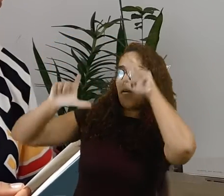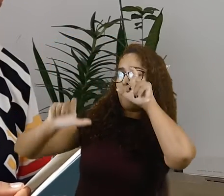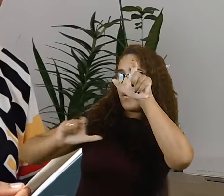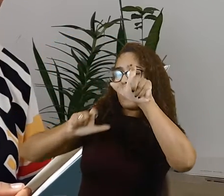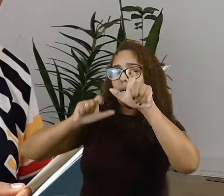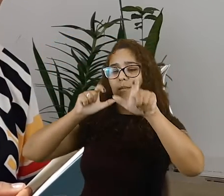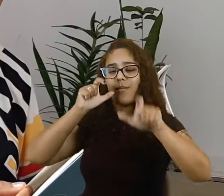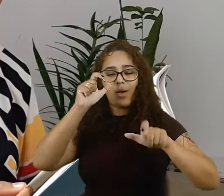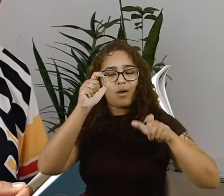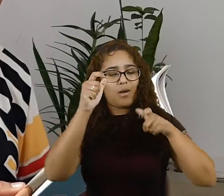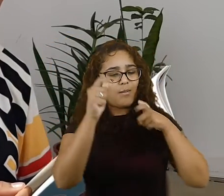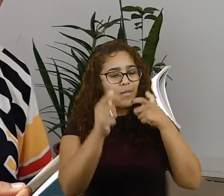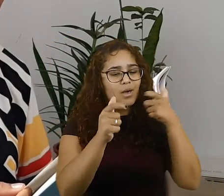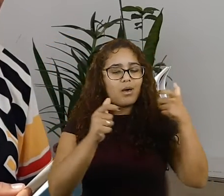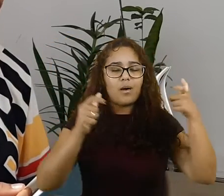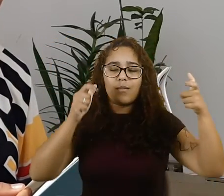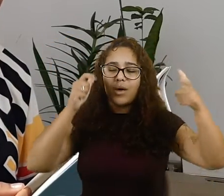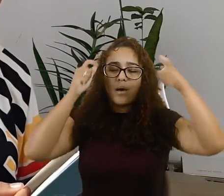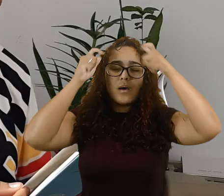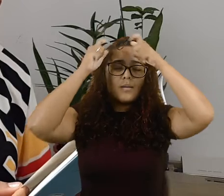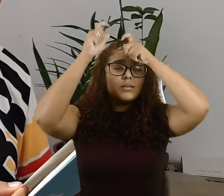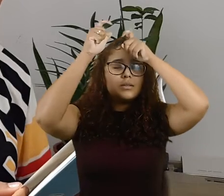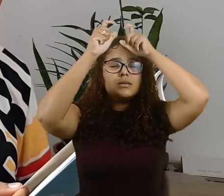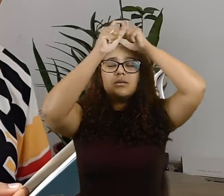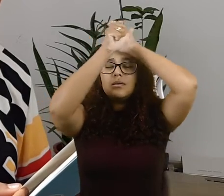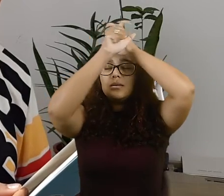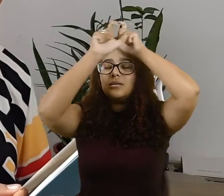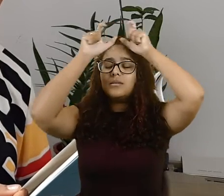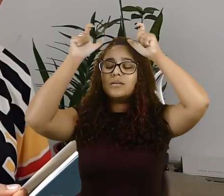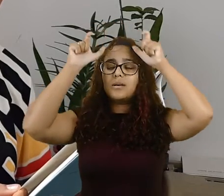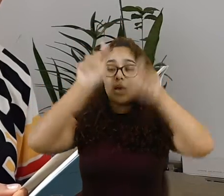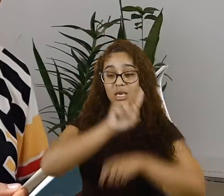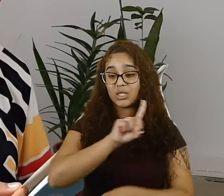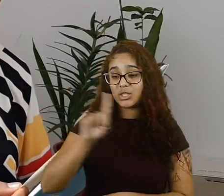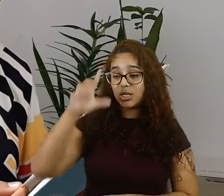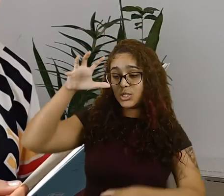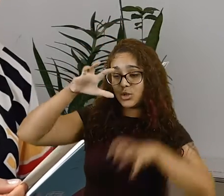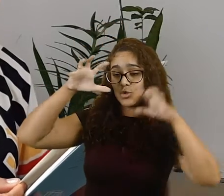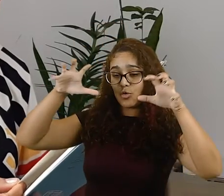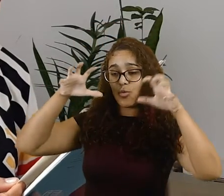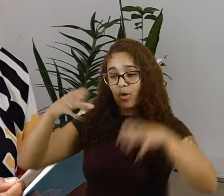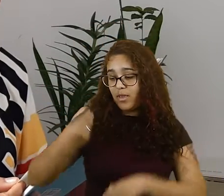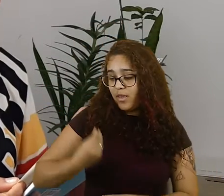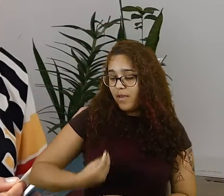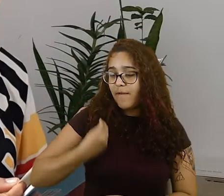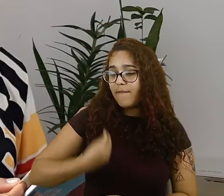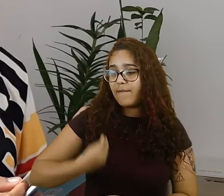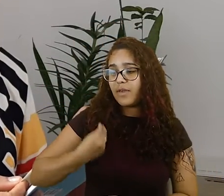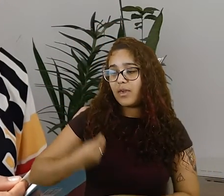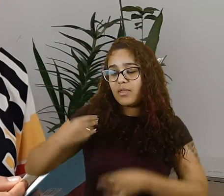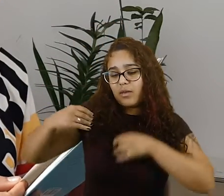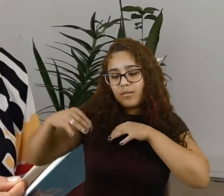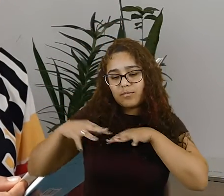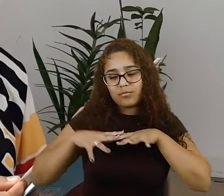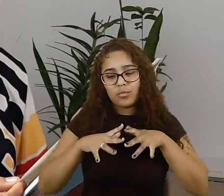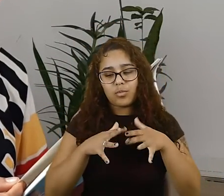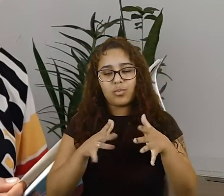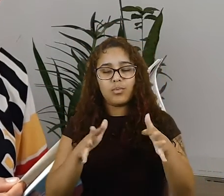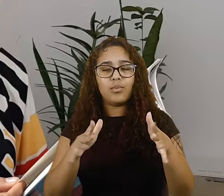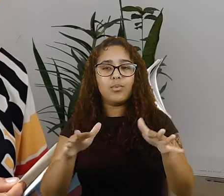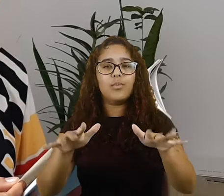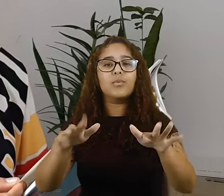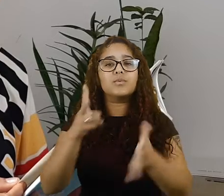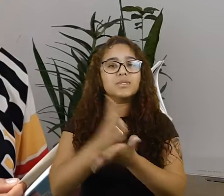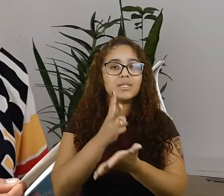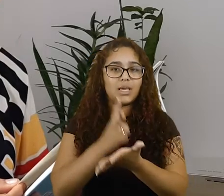de chuva e as palavras brincam no quintal de minhas memórias. É dia de chuva e a vida segue líquida